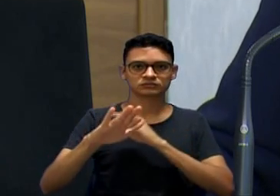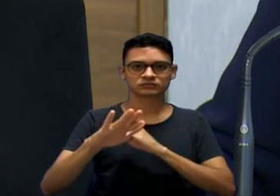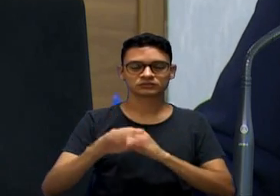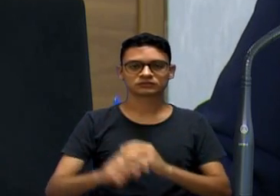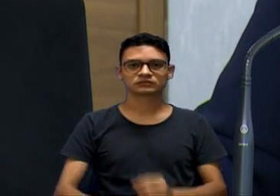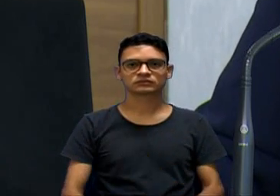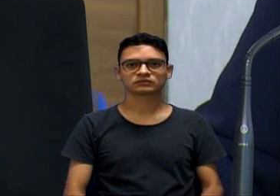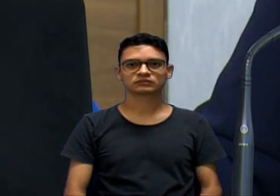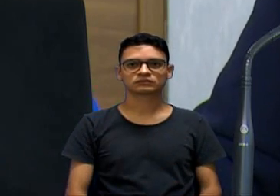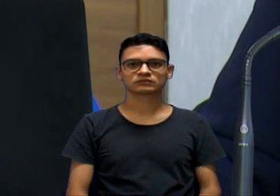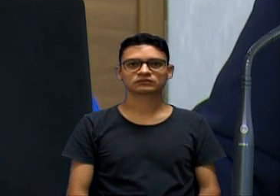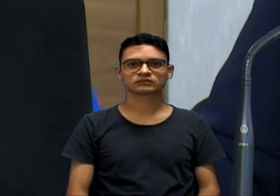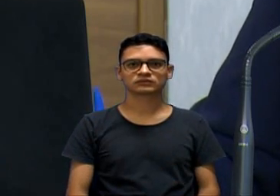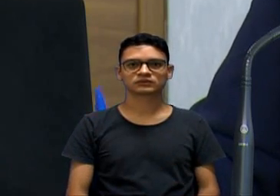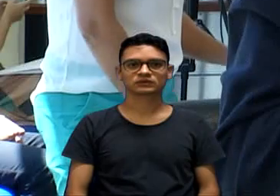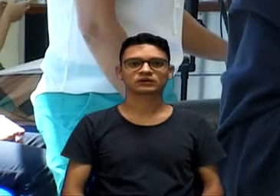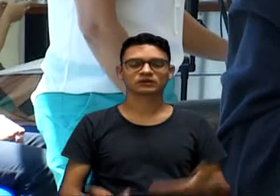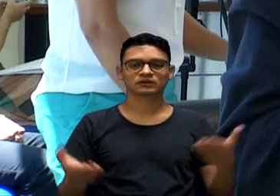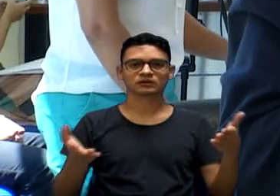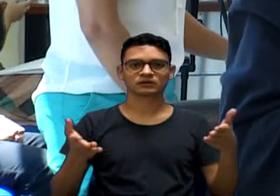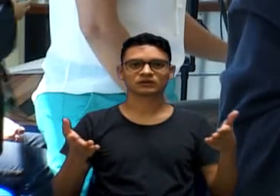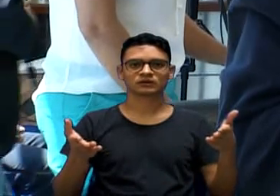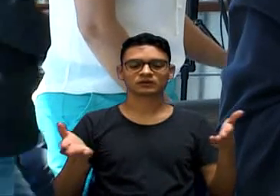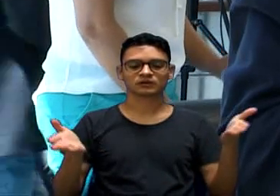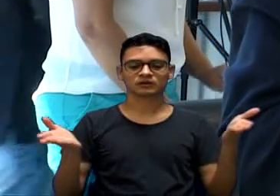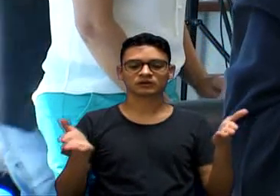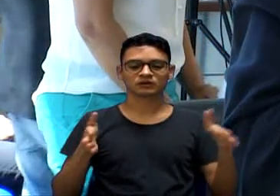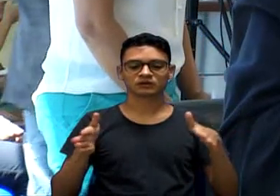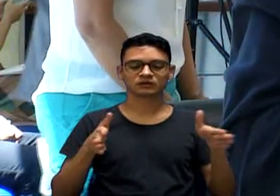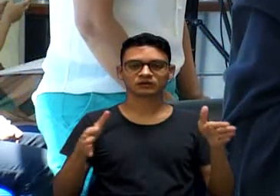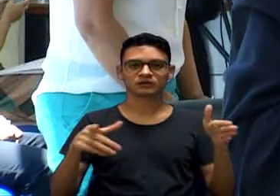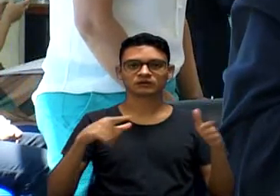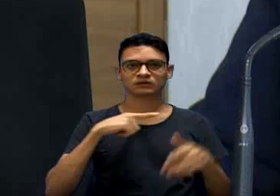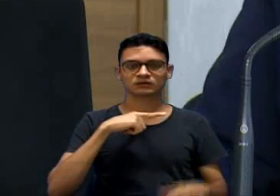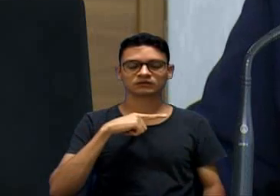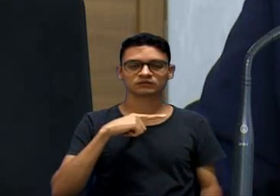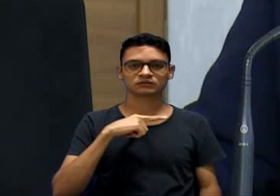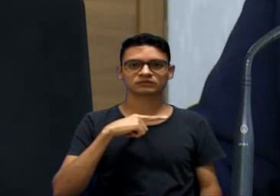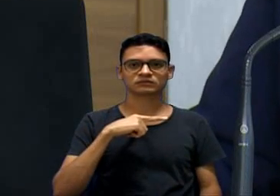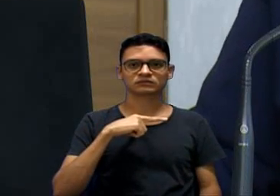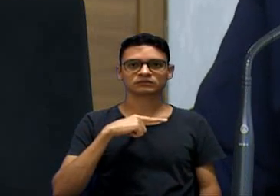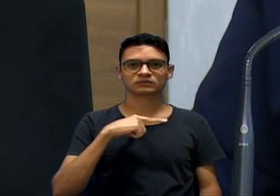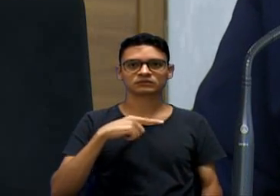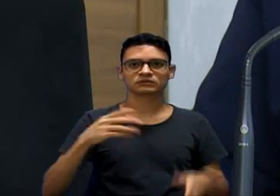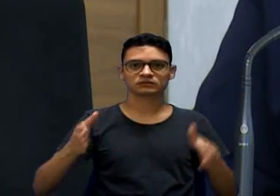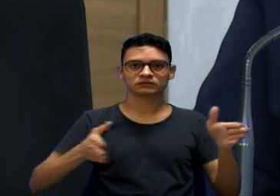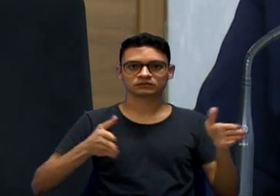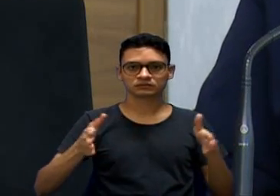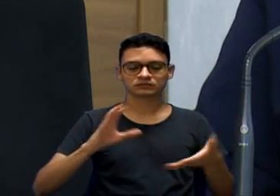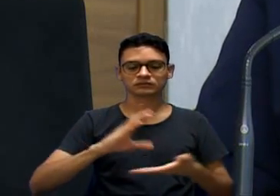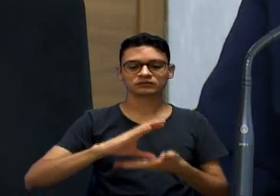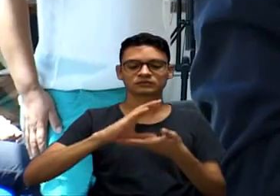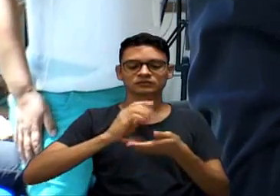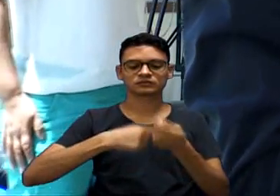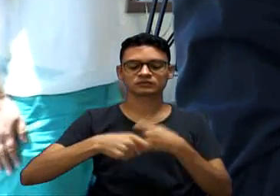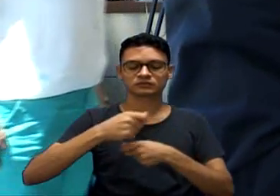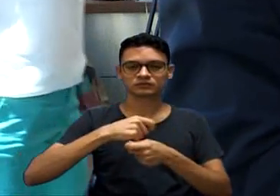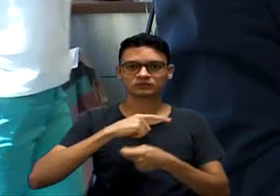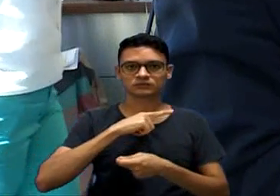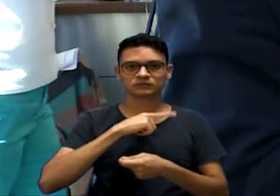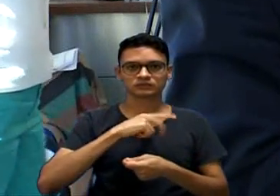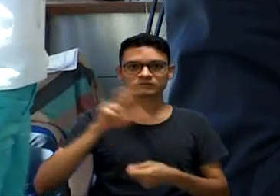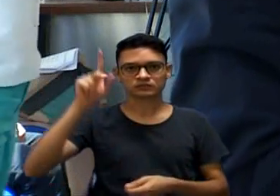como circunstancialmente... Justificativo de voto tem, como, depois da votação pode ter um membro da Comissão de Economia, e o